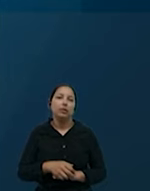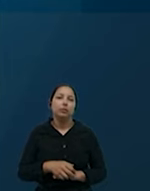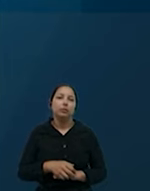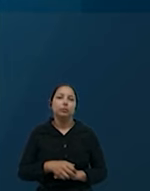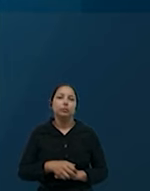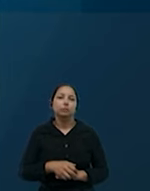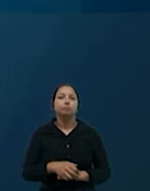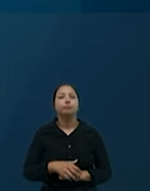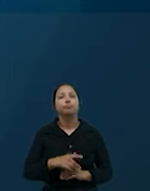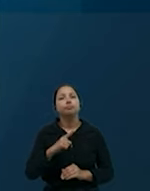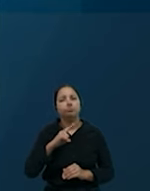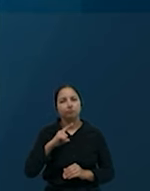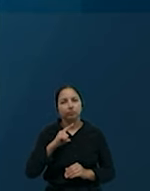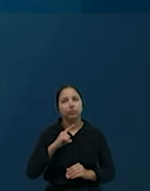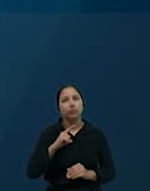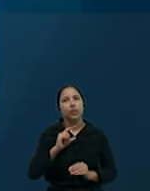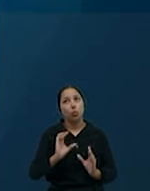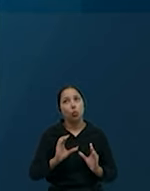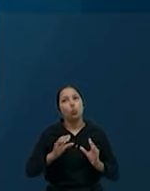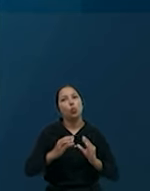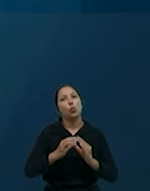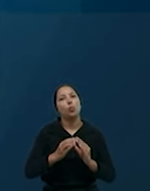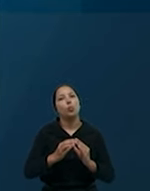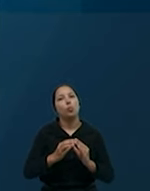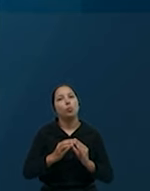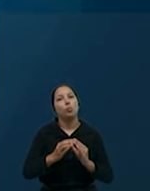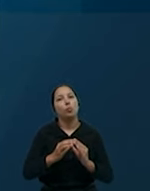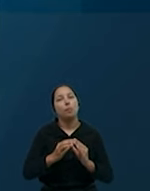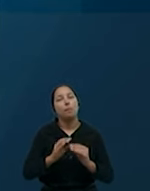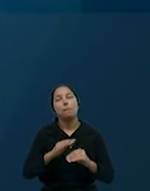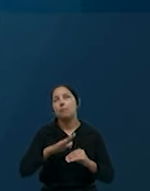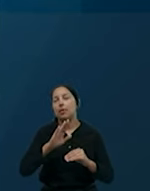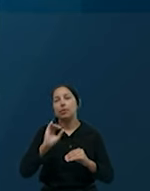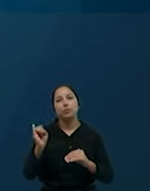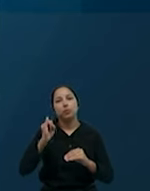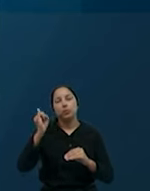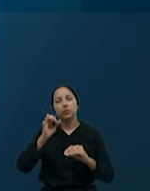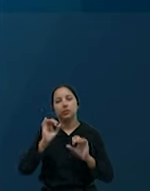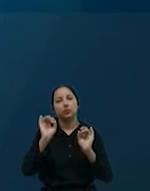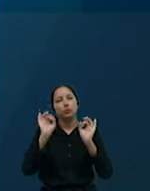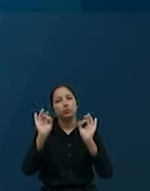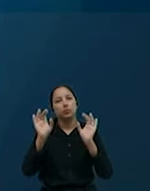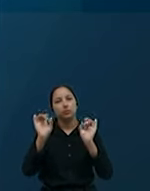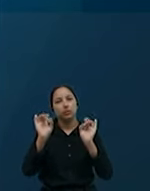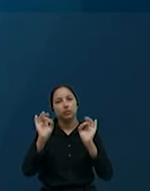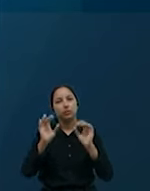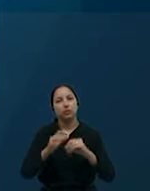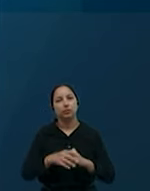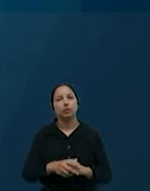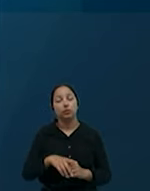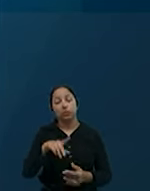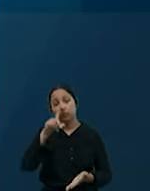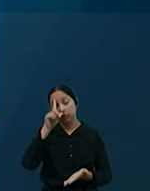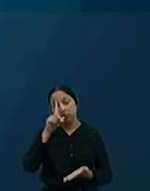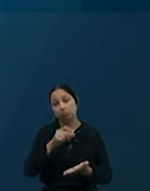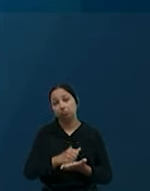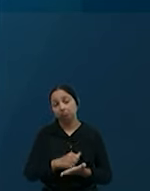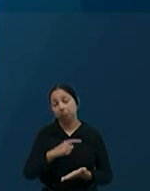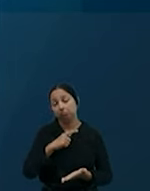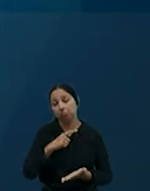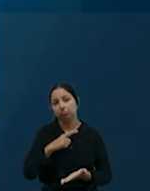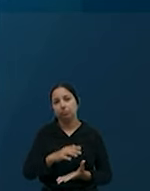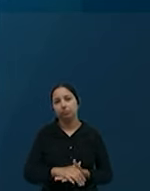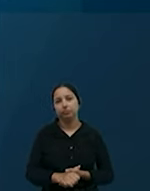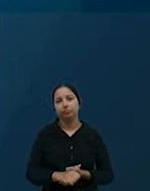maior, digamos assim, houve uma decisão do colegiado maior desse Superior Tribunal de Justiça, e analisando exatamente